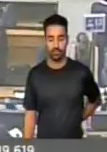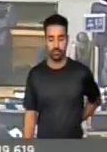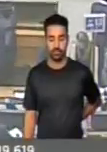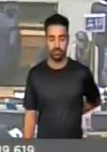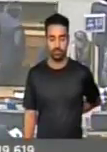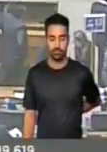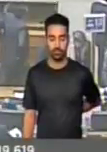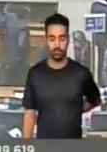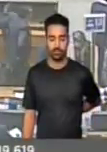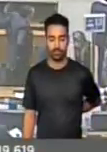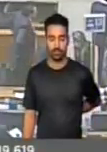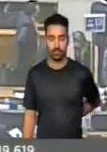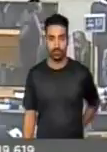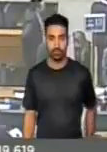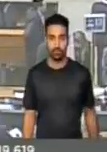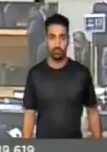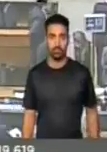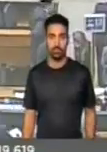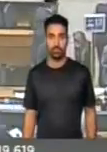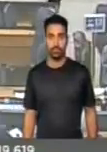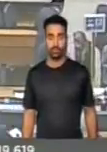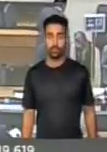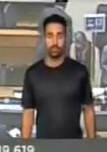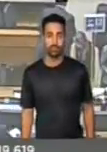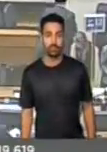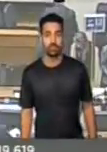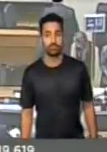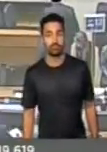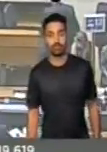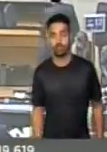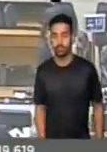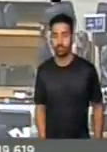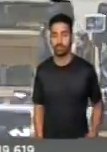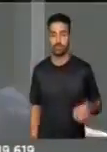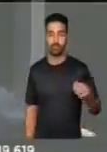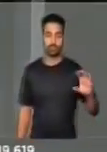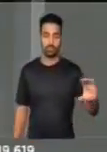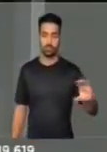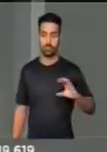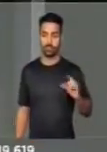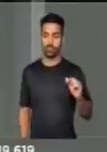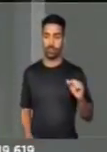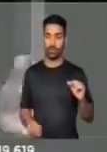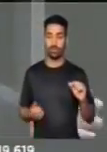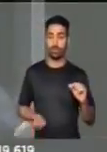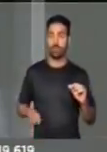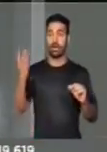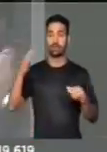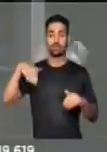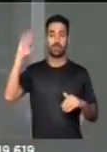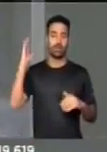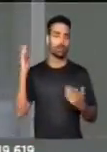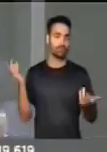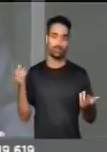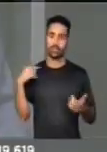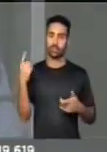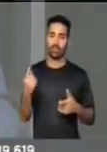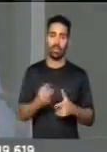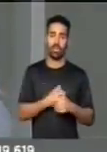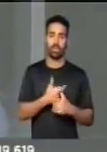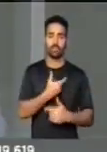Certo? Quando se gasta mais do que se ganha, inevitavelmente se cai na inadimplência e muitas vezes sofre até